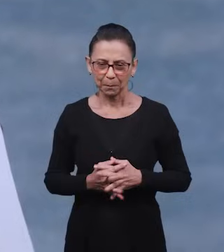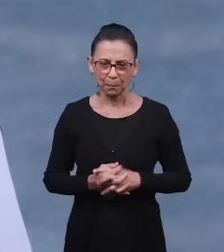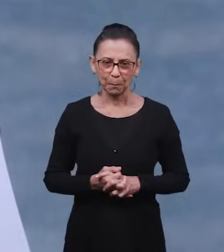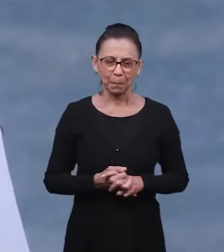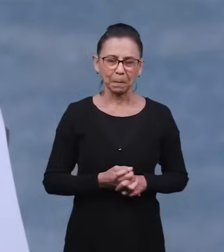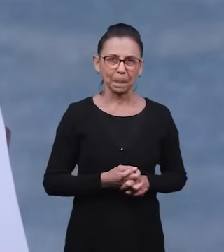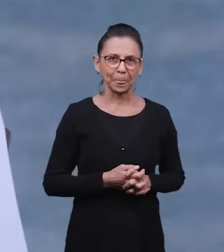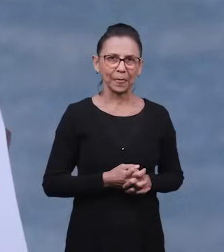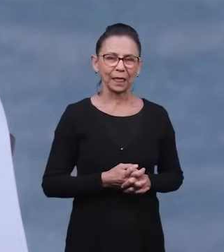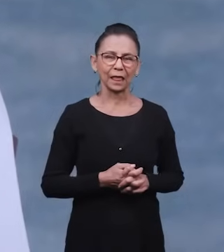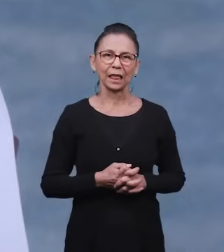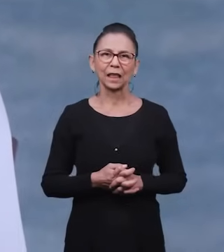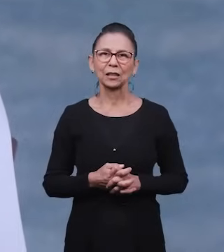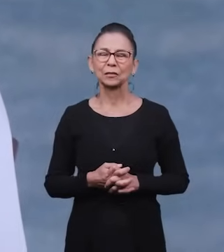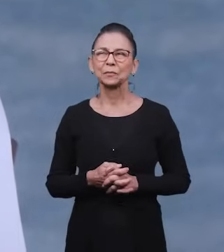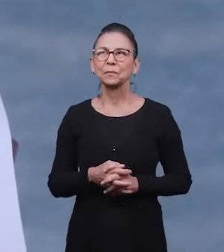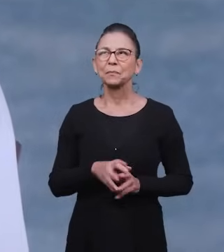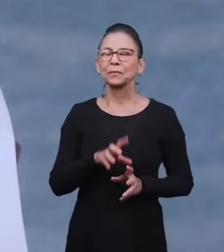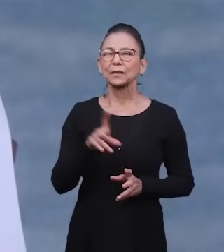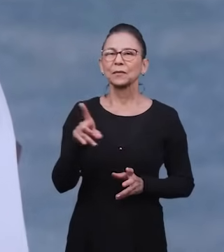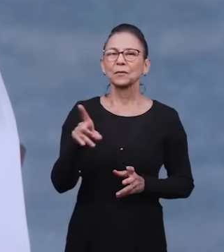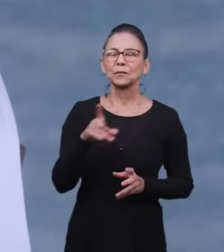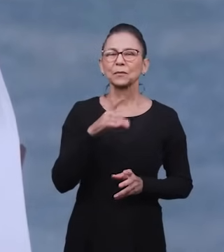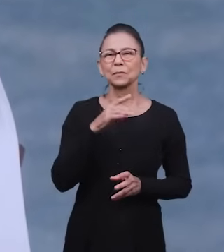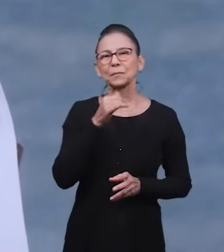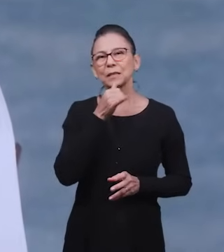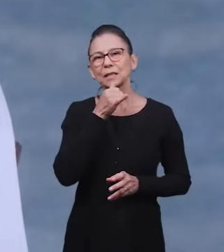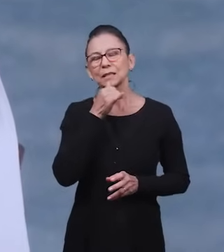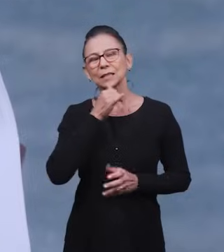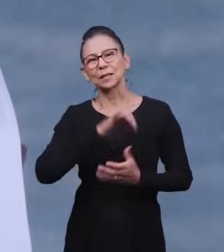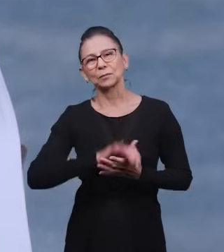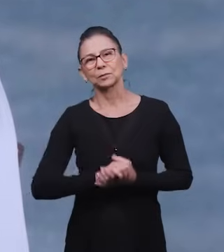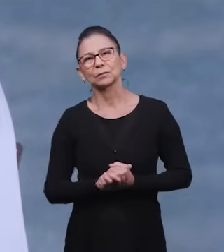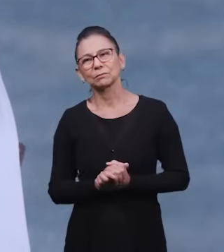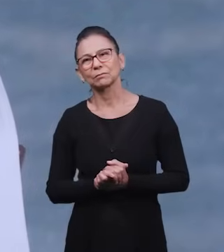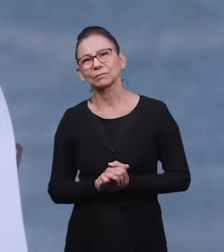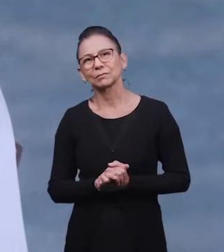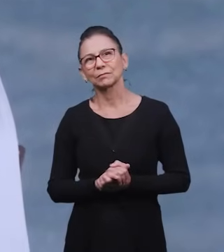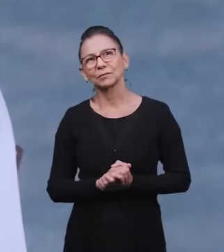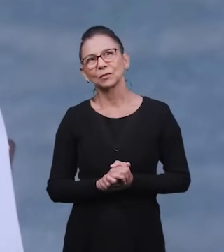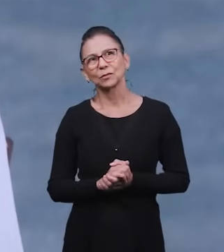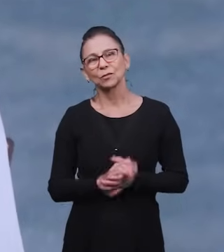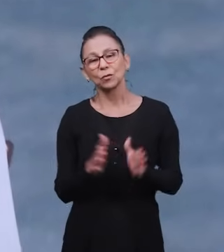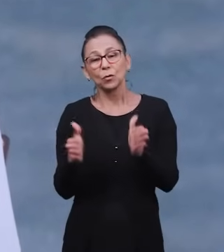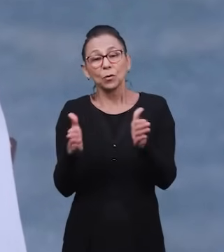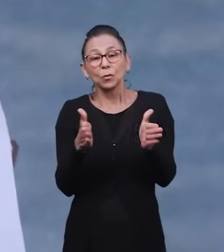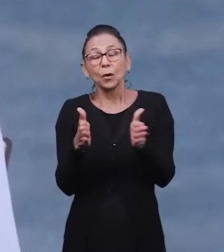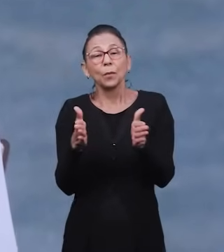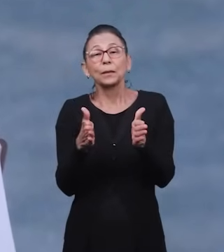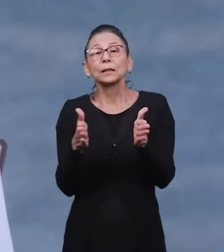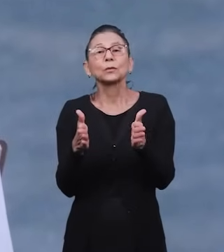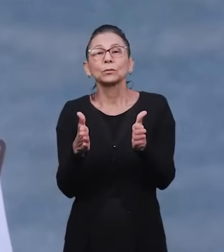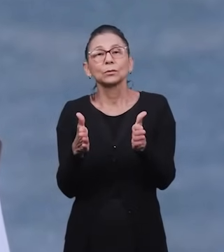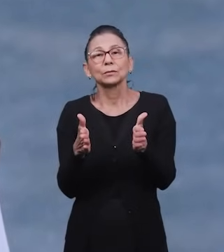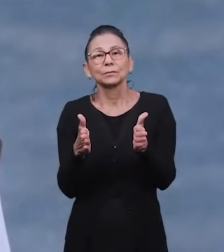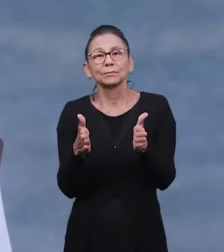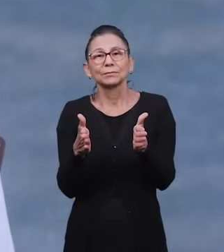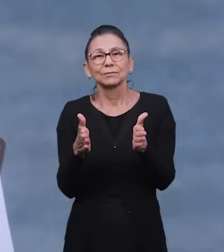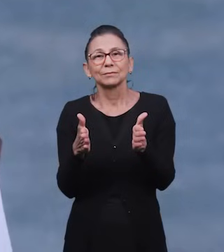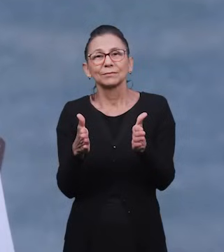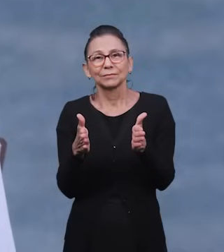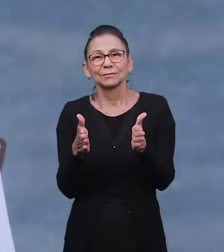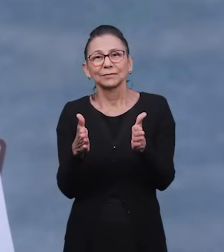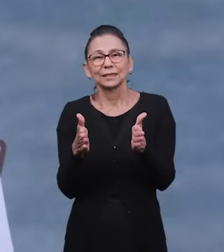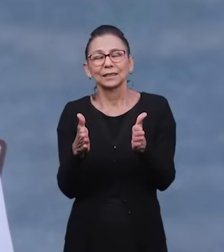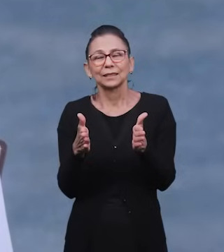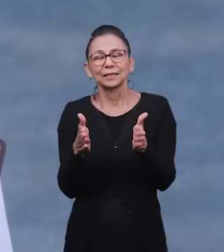acontece? Na verdade, você dizer, qual a linha do tempo? Quanto tempo leva? Né? Não sei se eu não tenho resposta quanto tempo leva. Mas